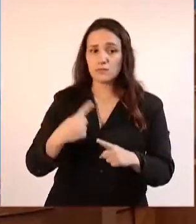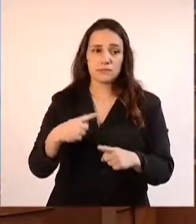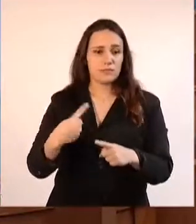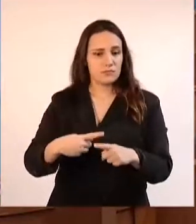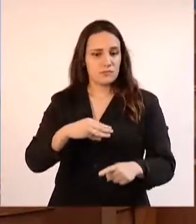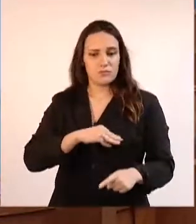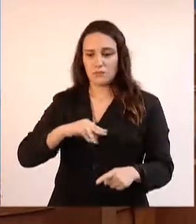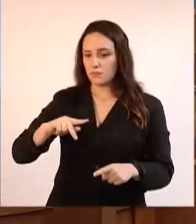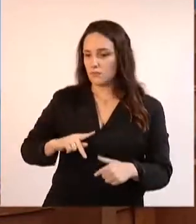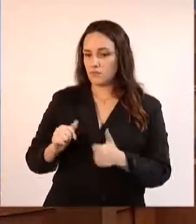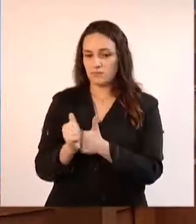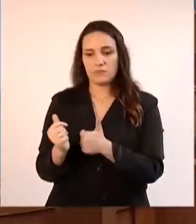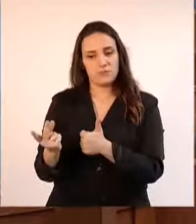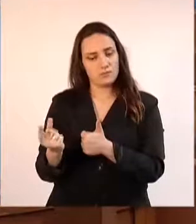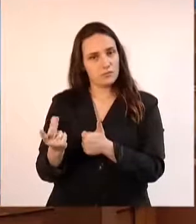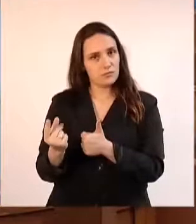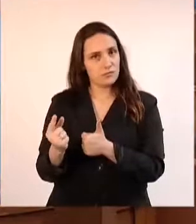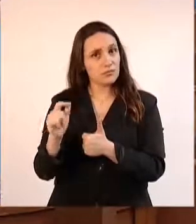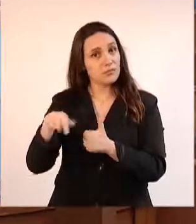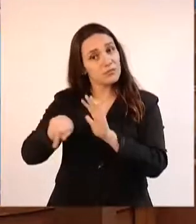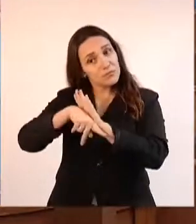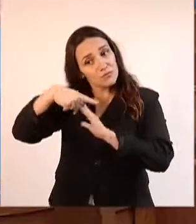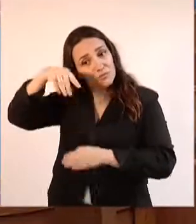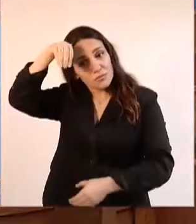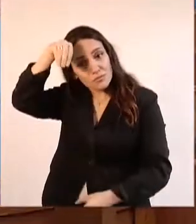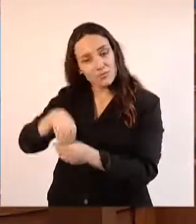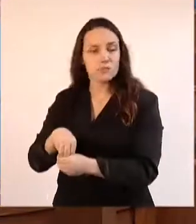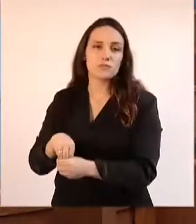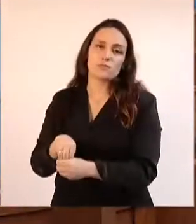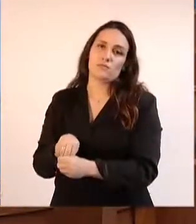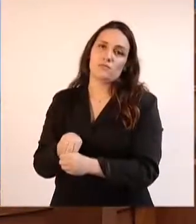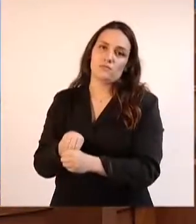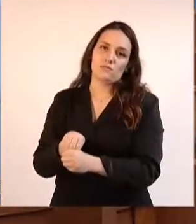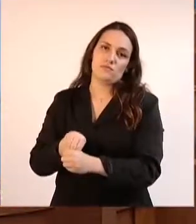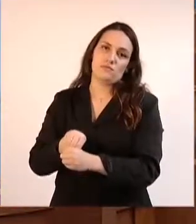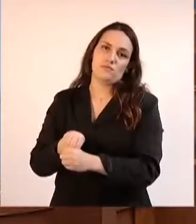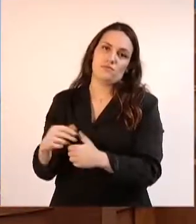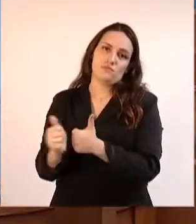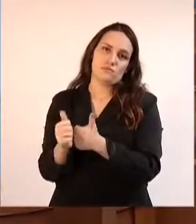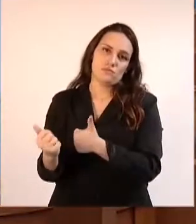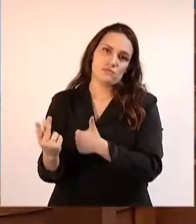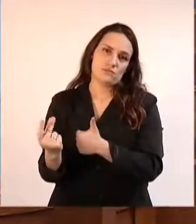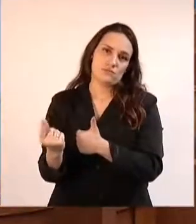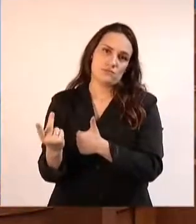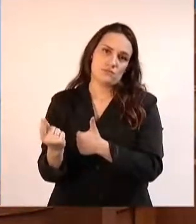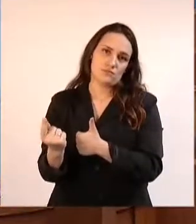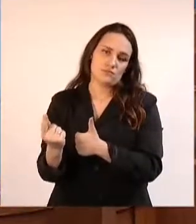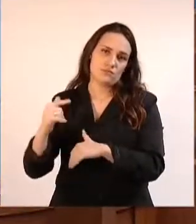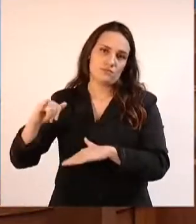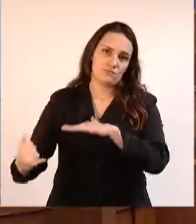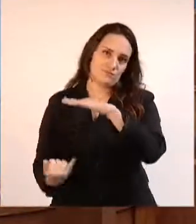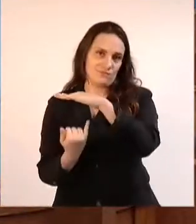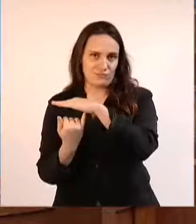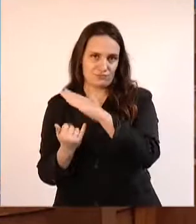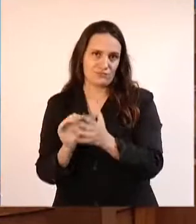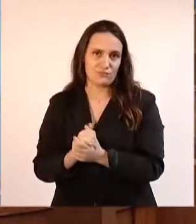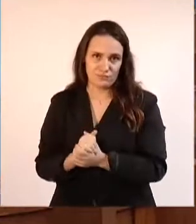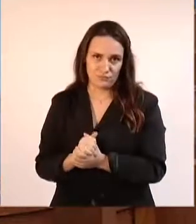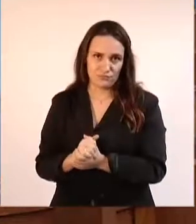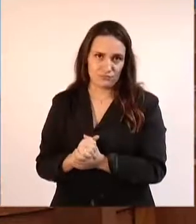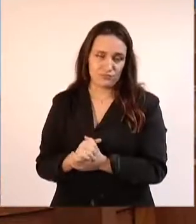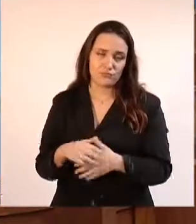Público Especial como parte integrante da estrutura orgânica das Cortes de